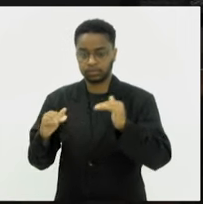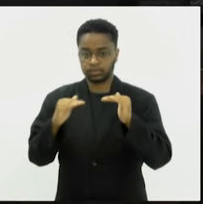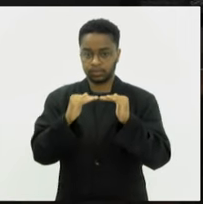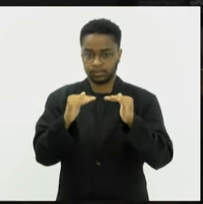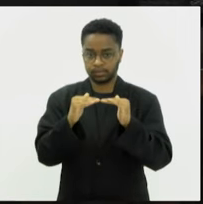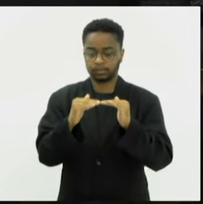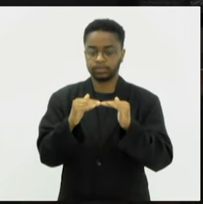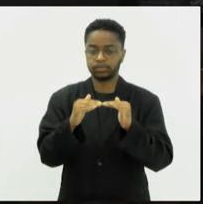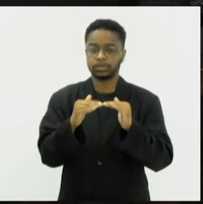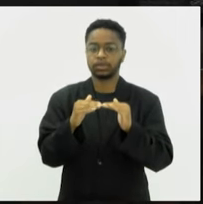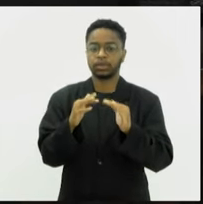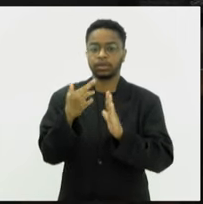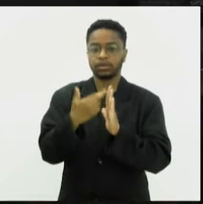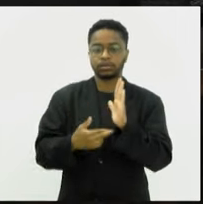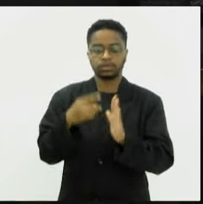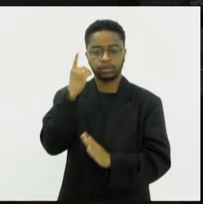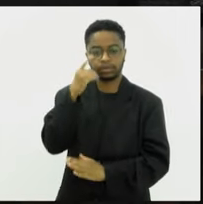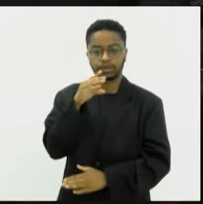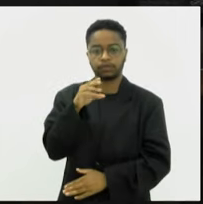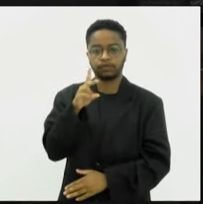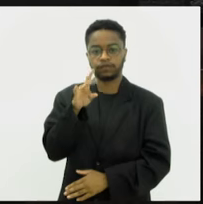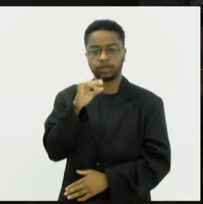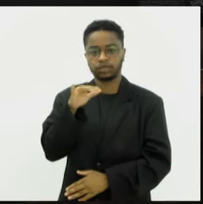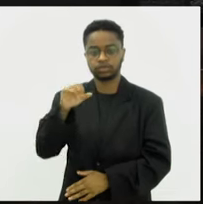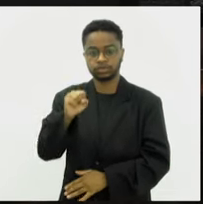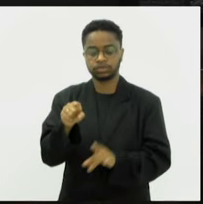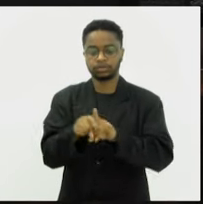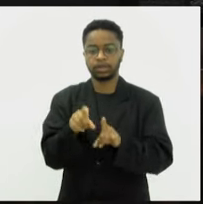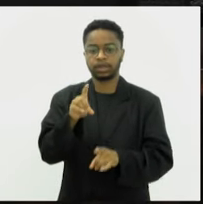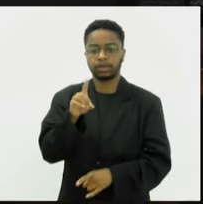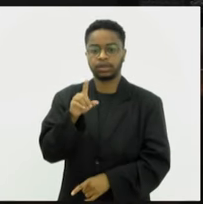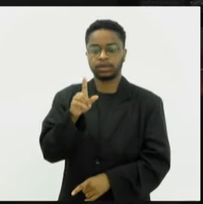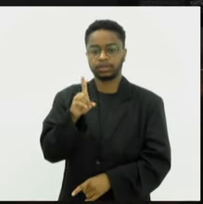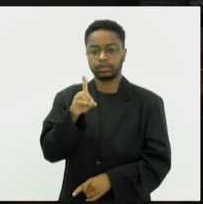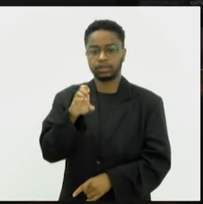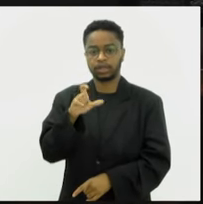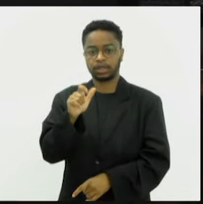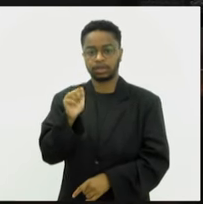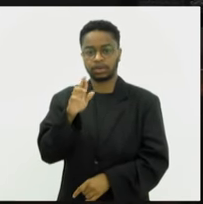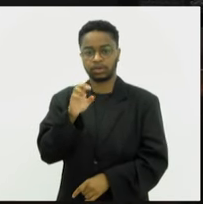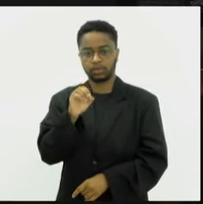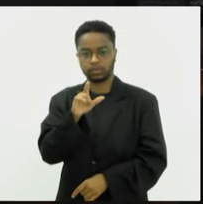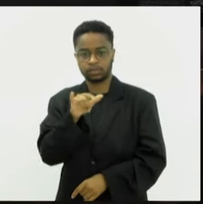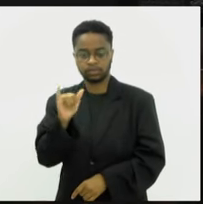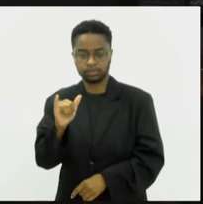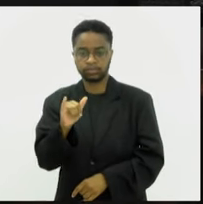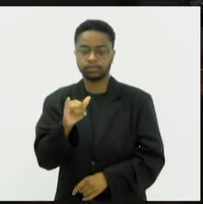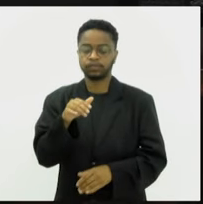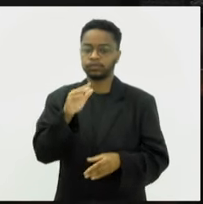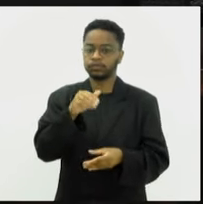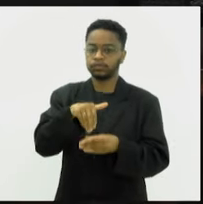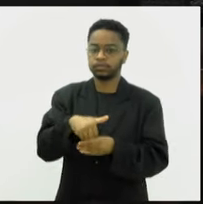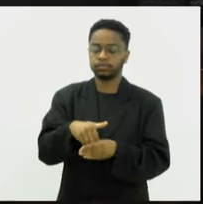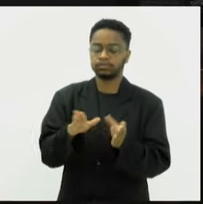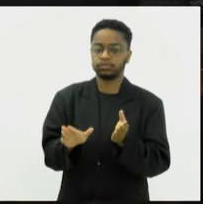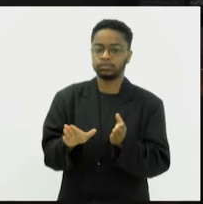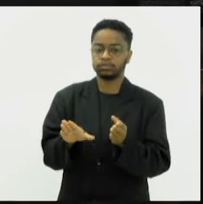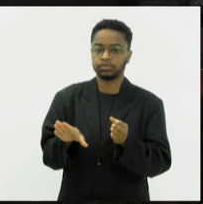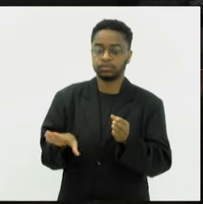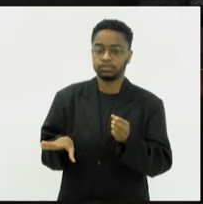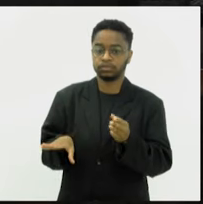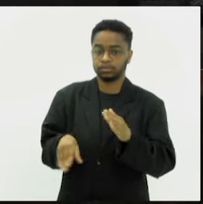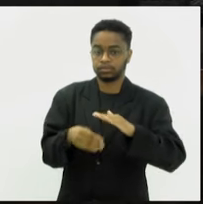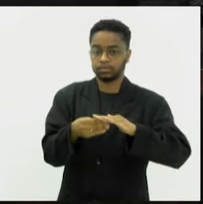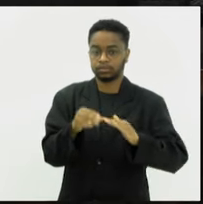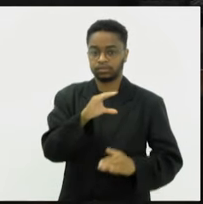Favorável. Relator, deputado Vinícius Cozzolino, Guilherme Della Lore. Em votação, a emenda da Comissão de Constituição